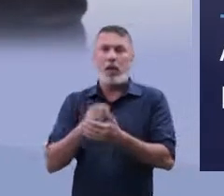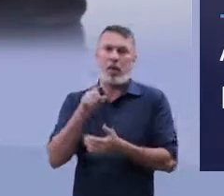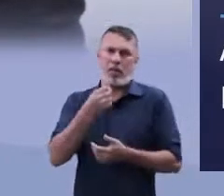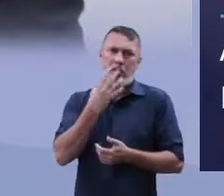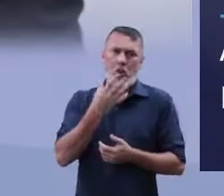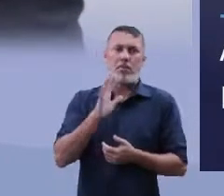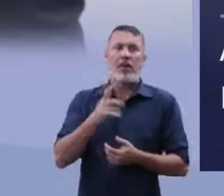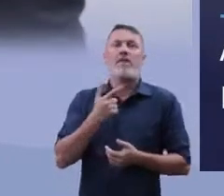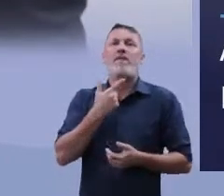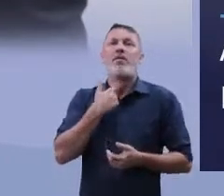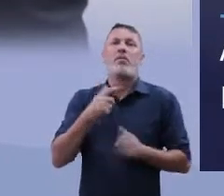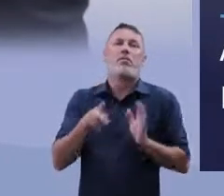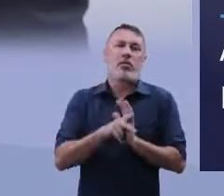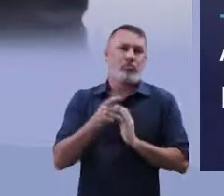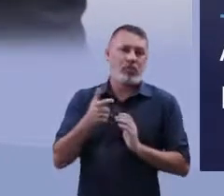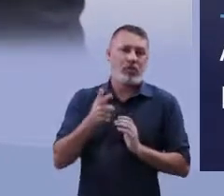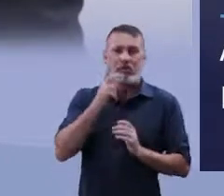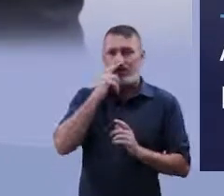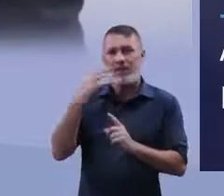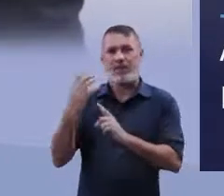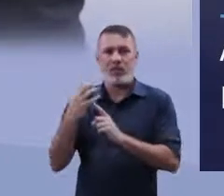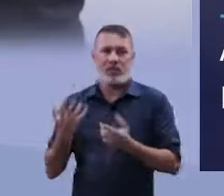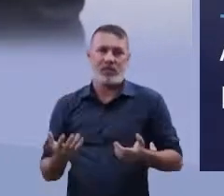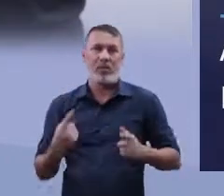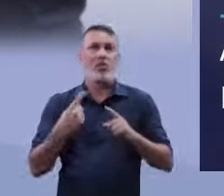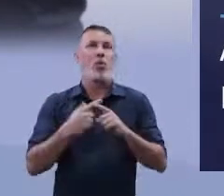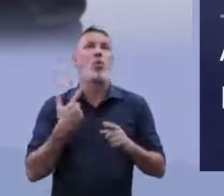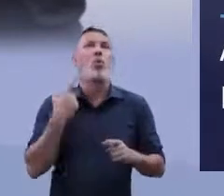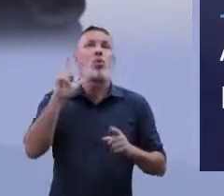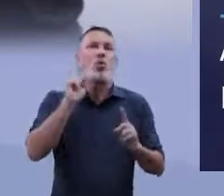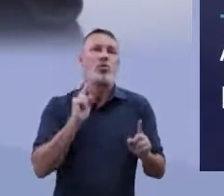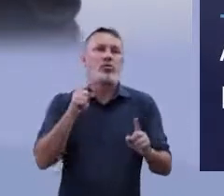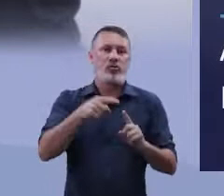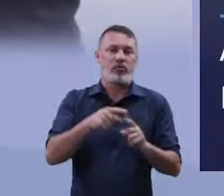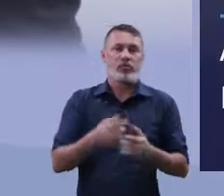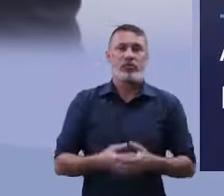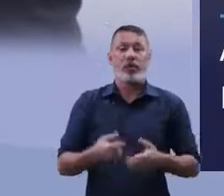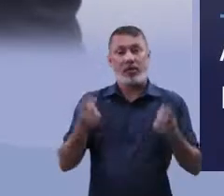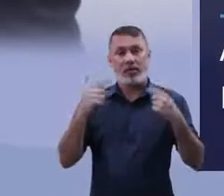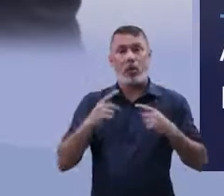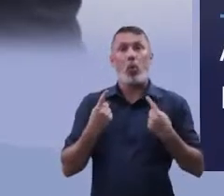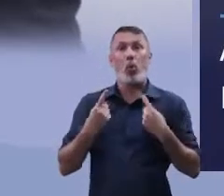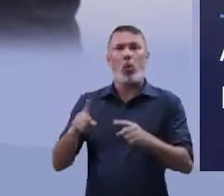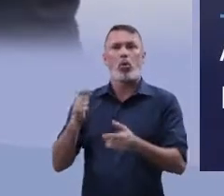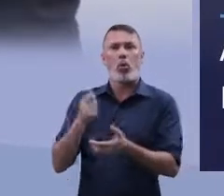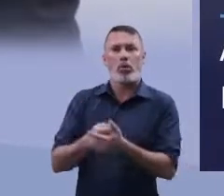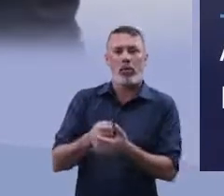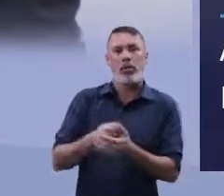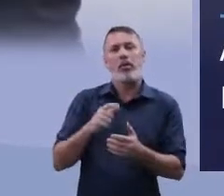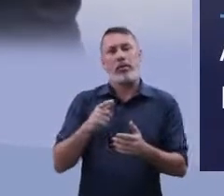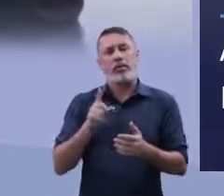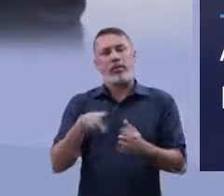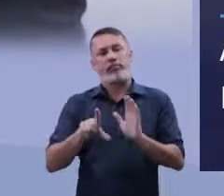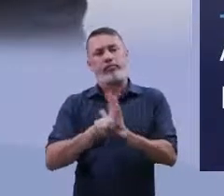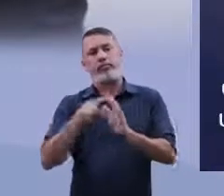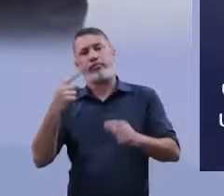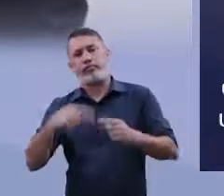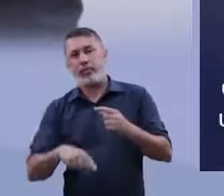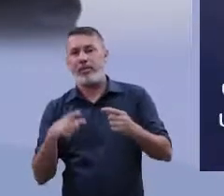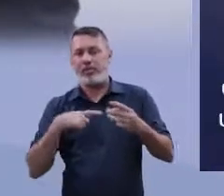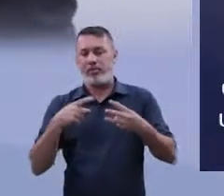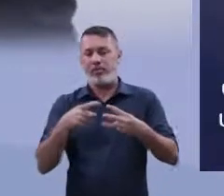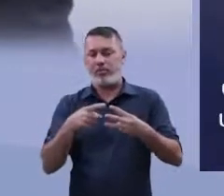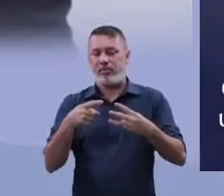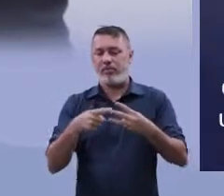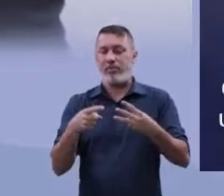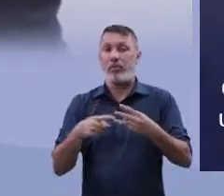meio. Eu estou agindo daquela forma porque eu tenho um outro objetivo. E contra o dever é uma ação lá. E a gente tem então